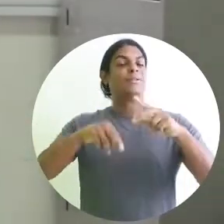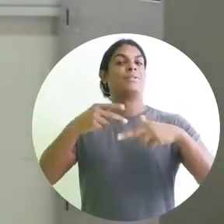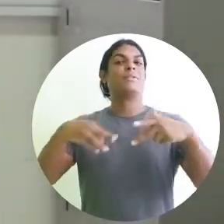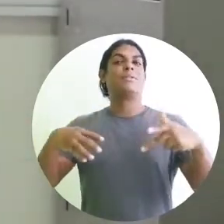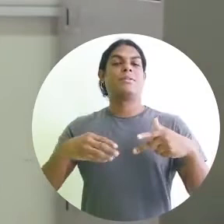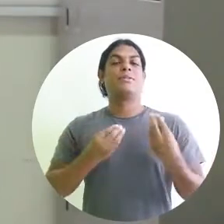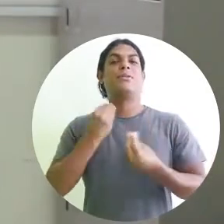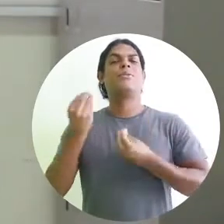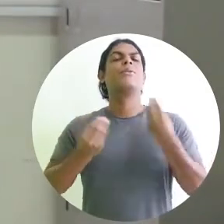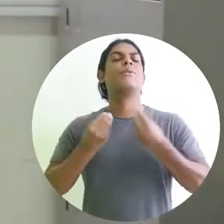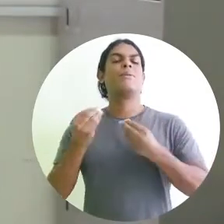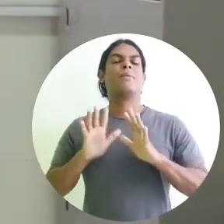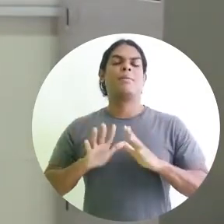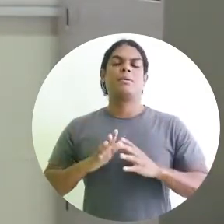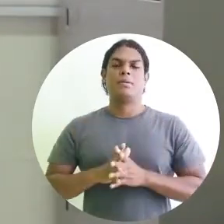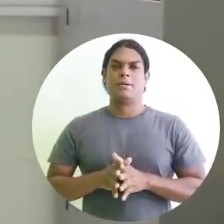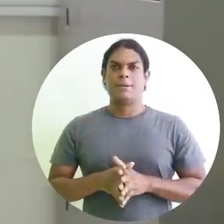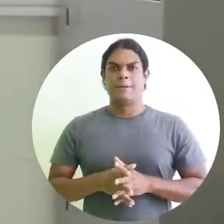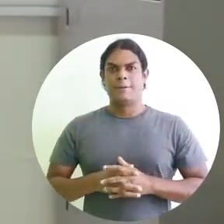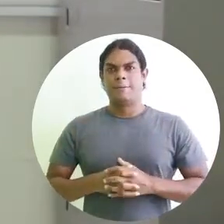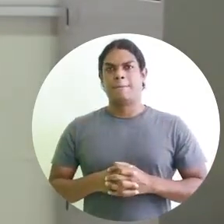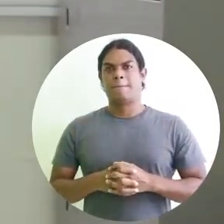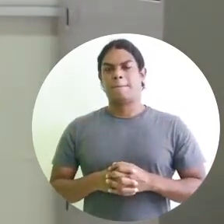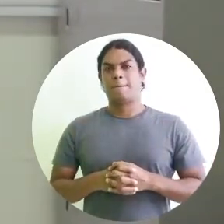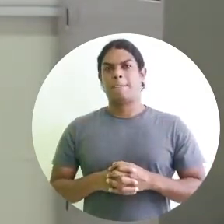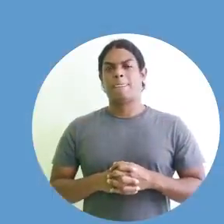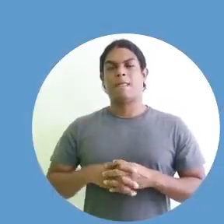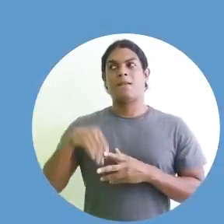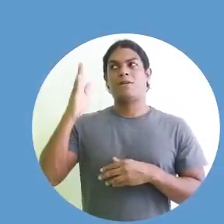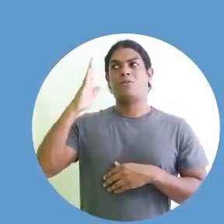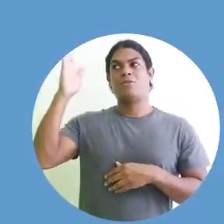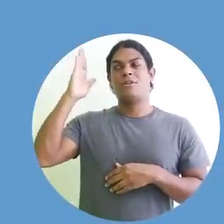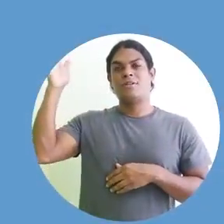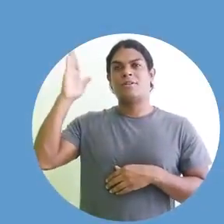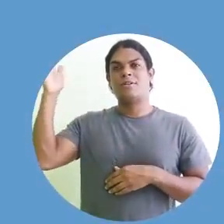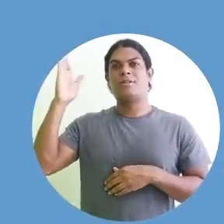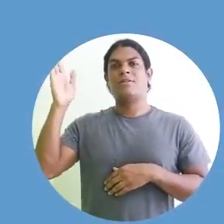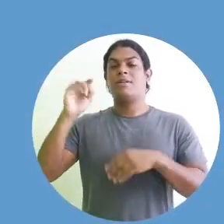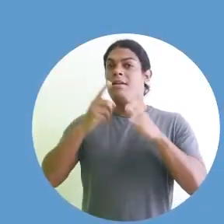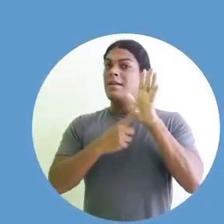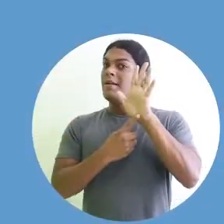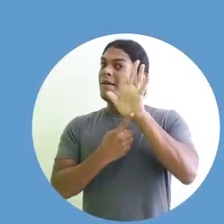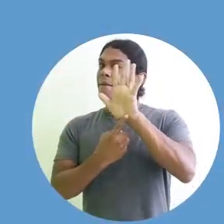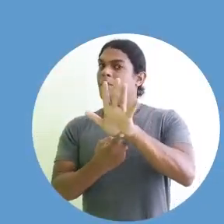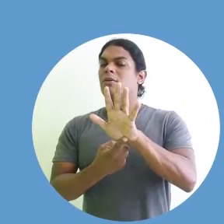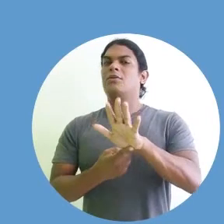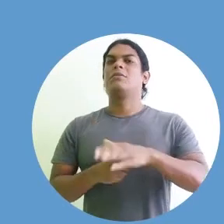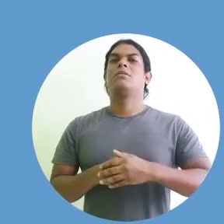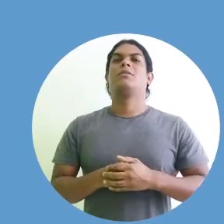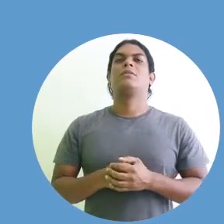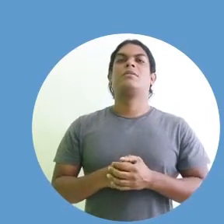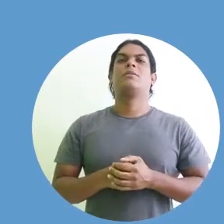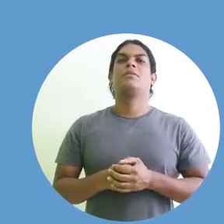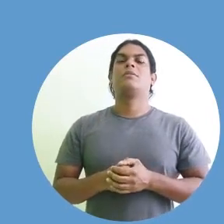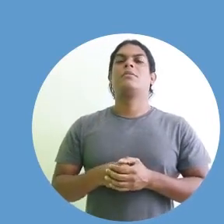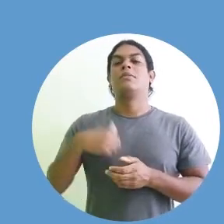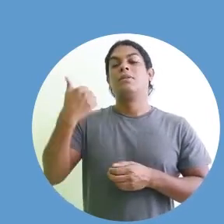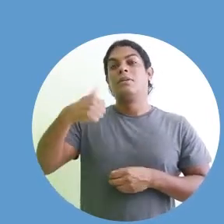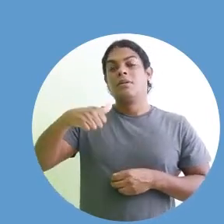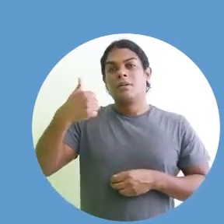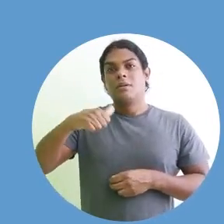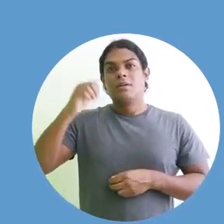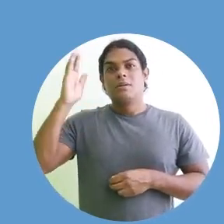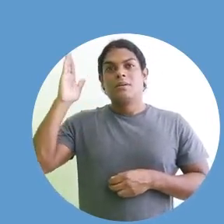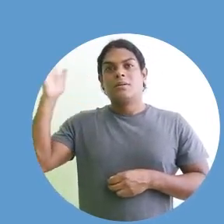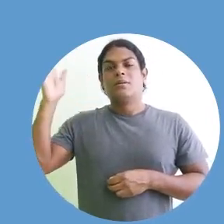como funciona essa operação? Na figura a seguir, mostra o passo a passo dessa operação. Então, o primeiro passo